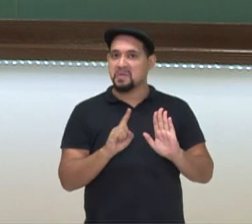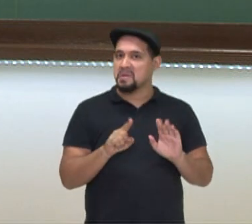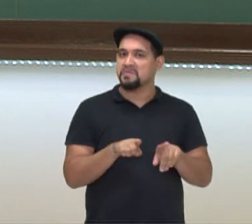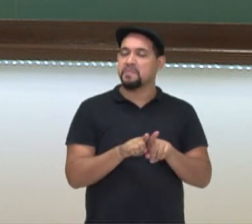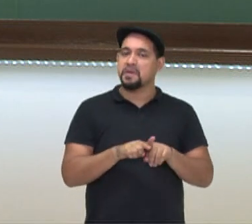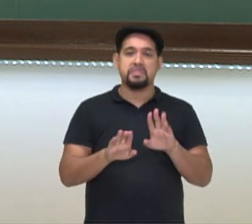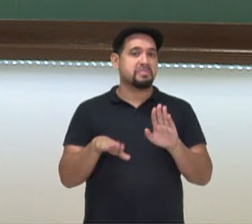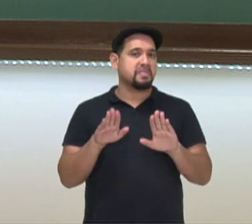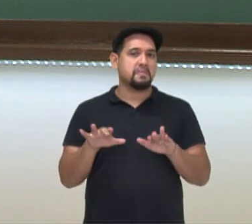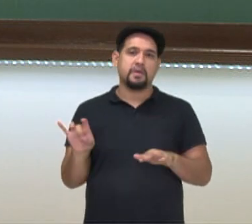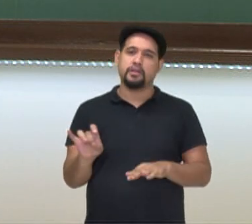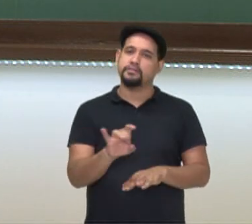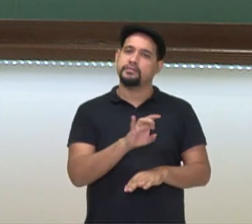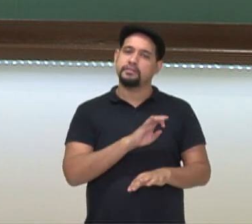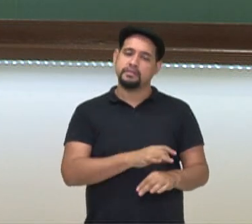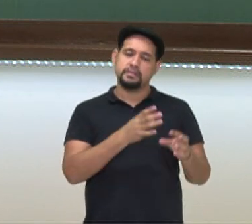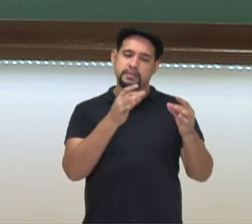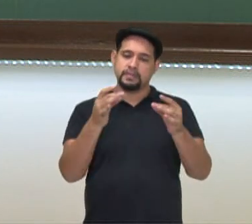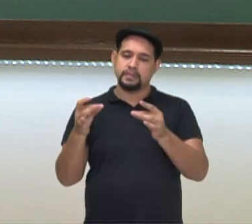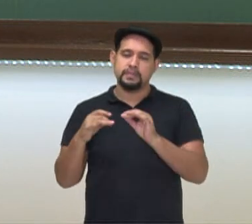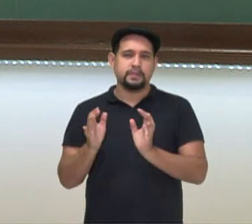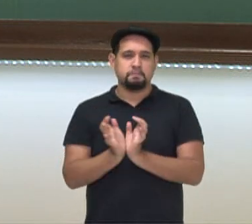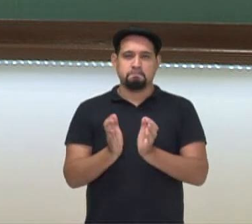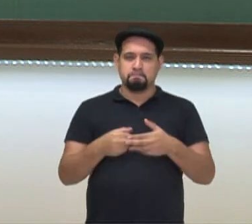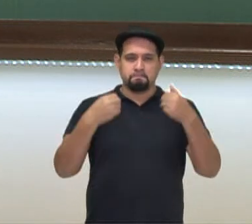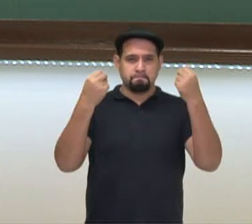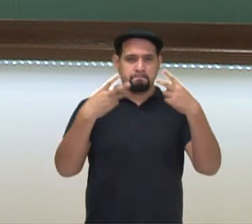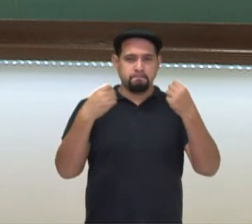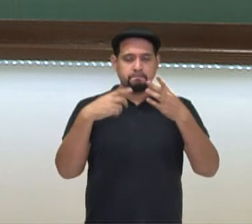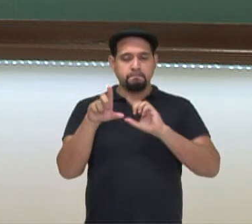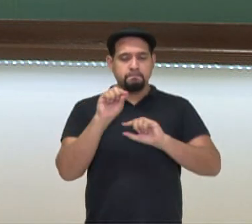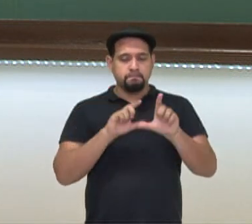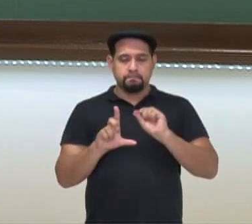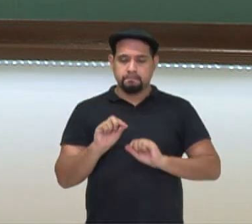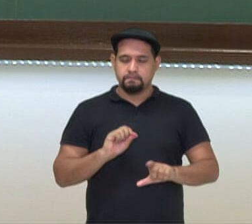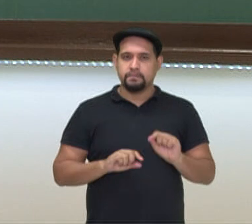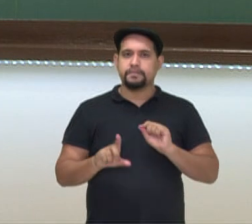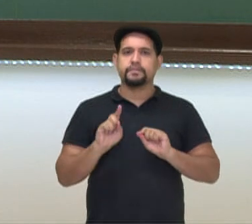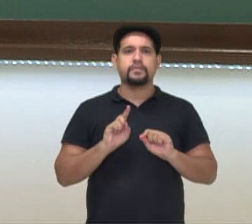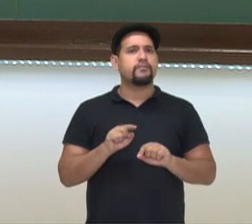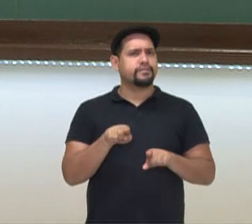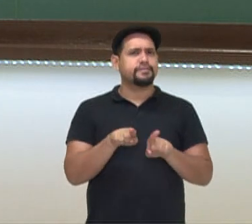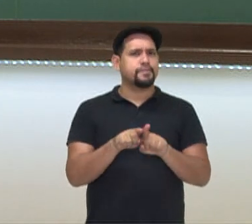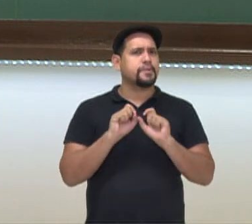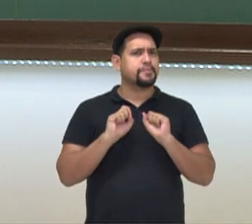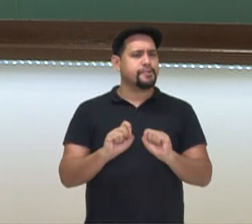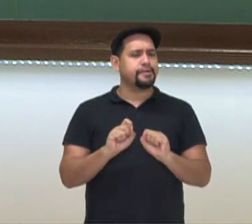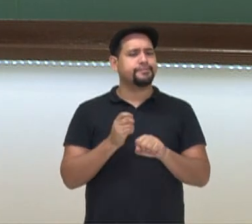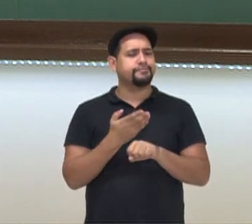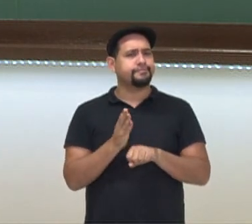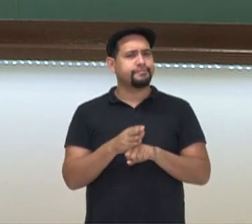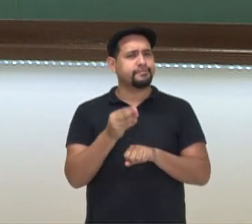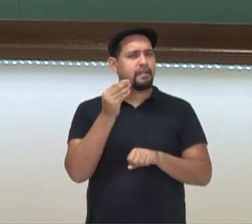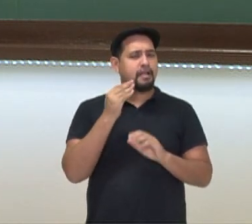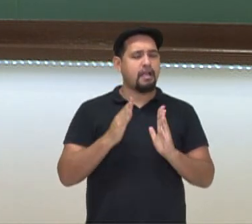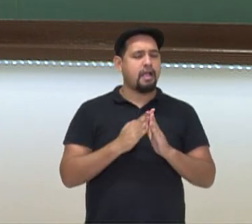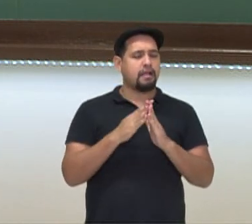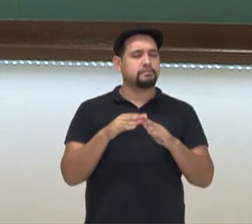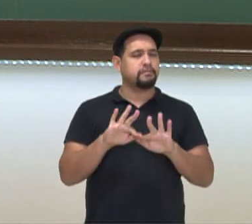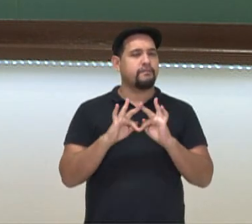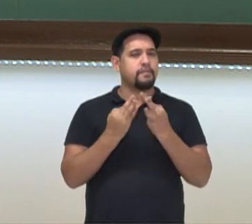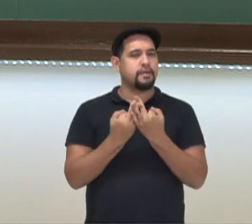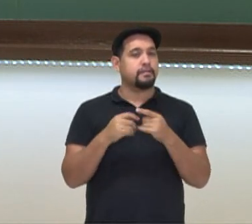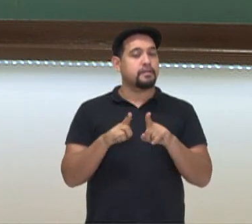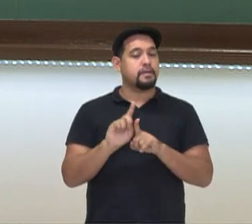de cada definição que os grupos vão fazer, escolhas, né? E você também pode improvisar em casa com a família e